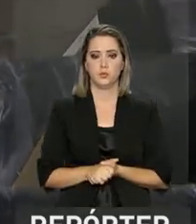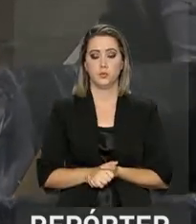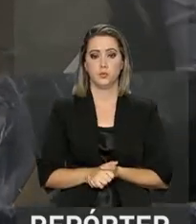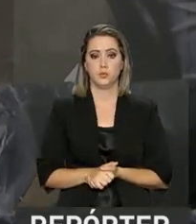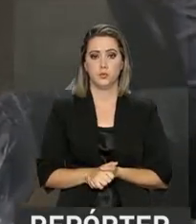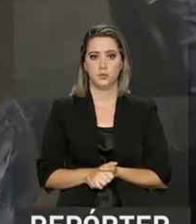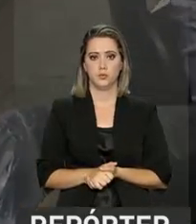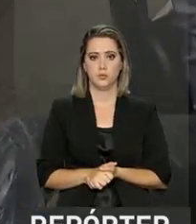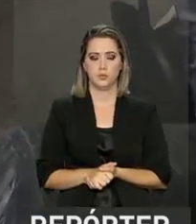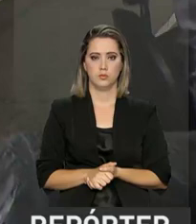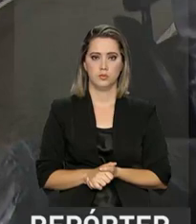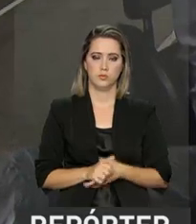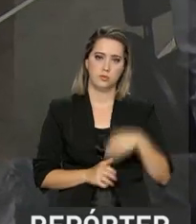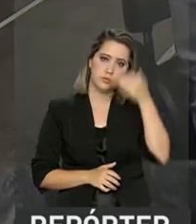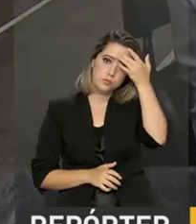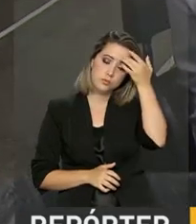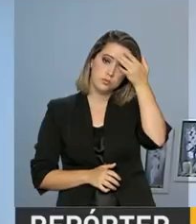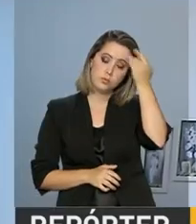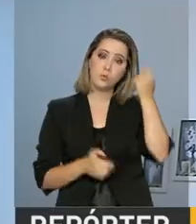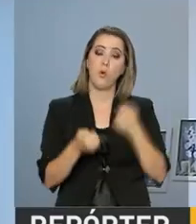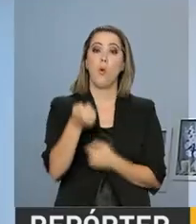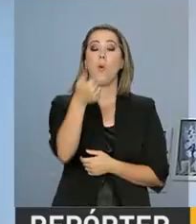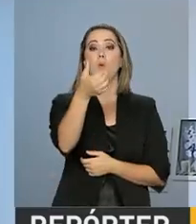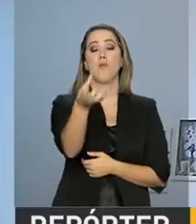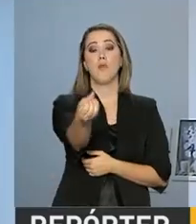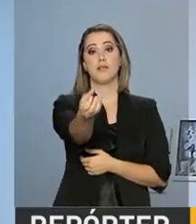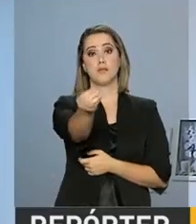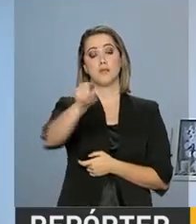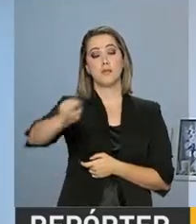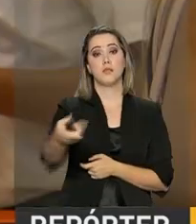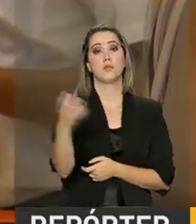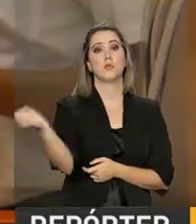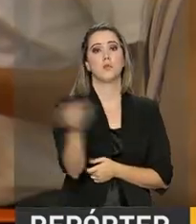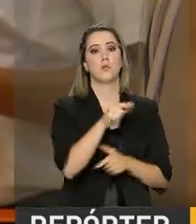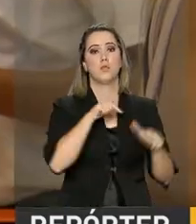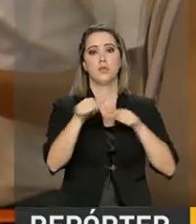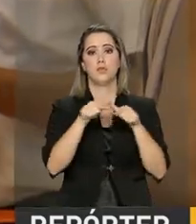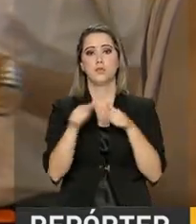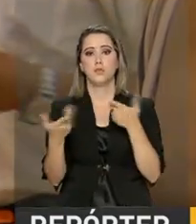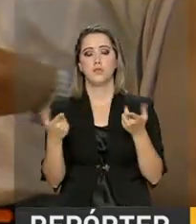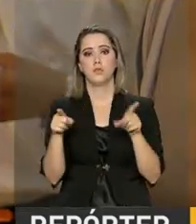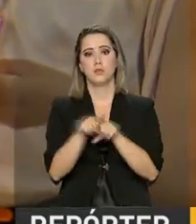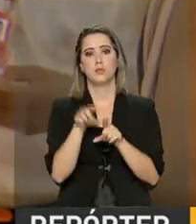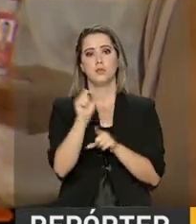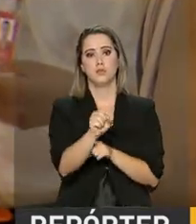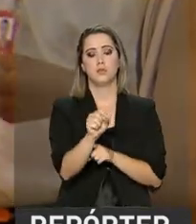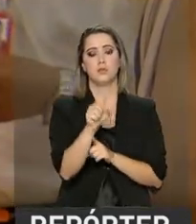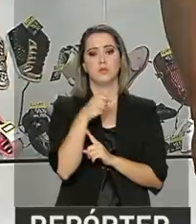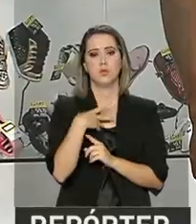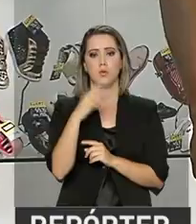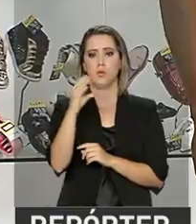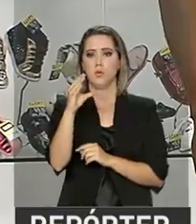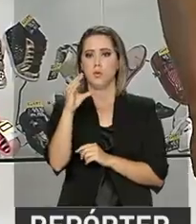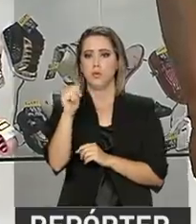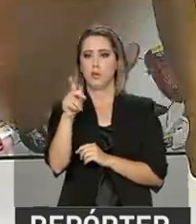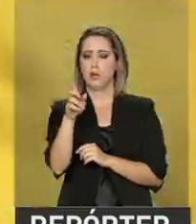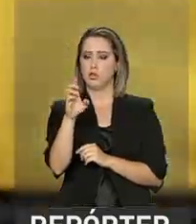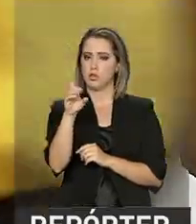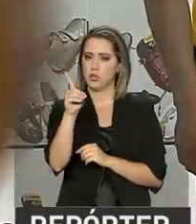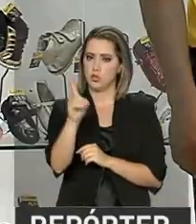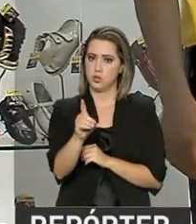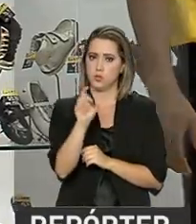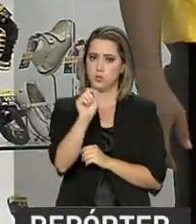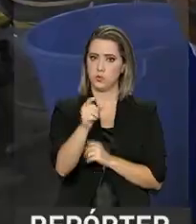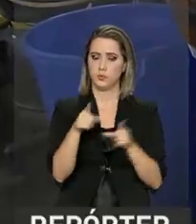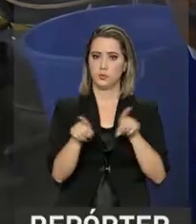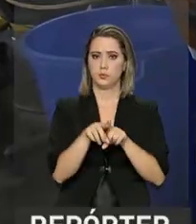Foram quase 60 mil novos postos formais no mês de abril, de acordo com o Cadastro Geral de Empregados e Desempregados,